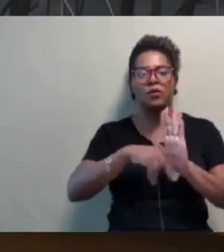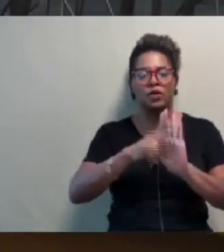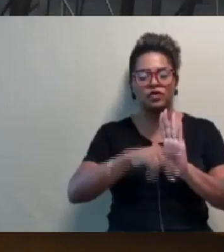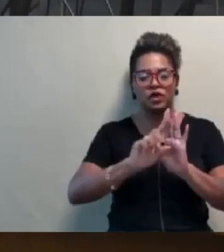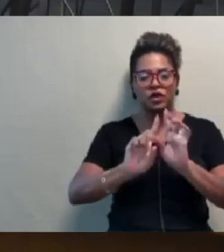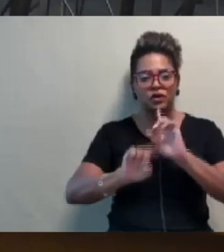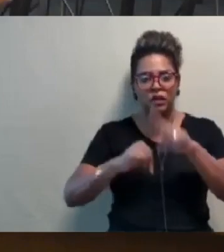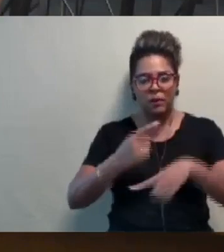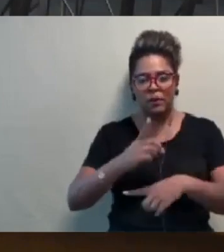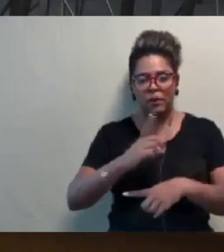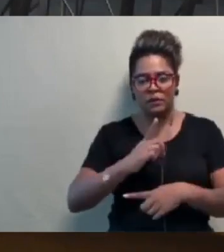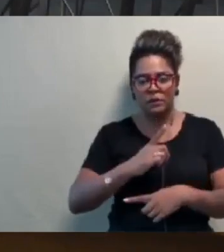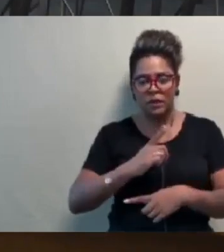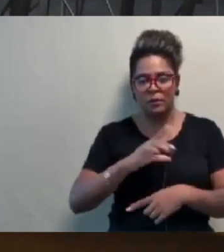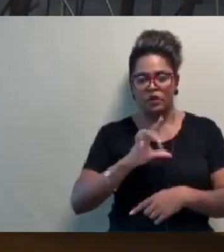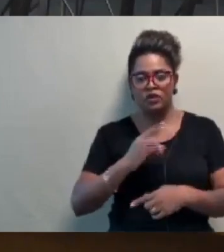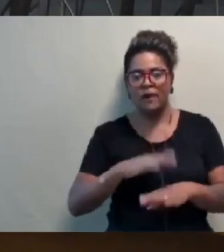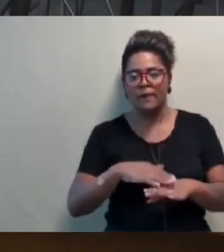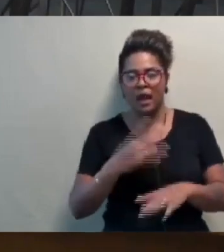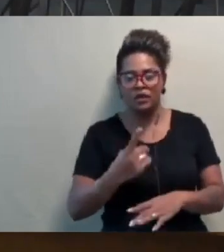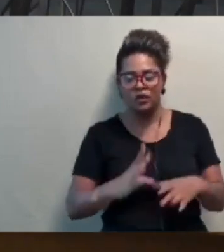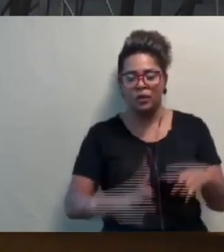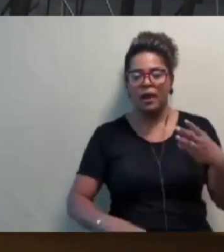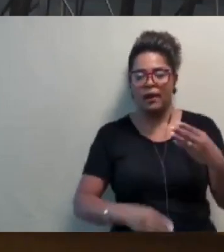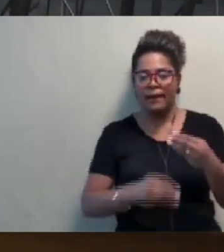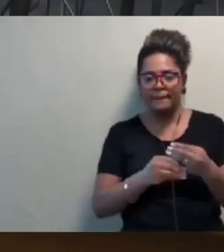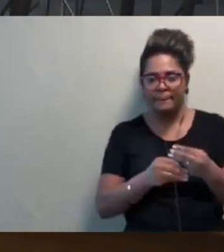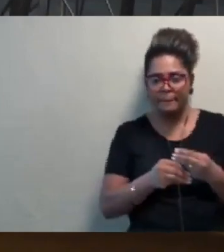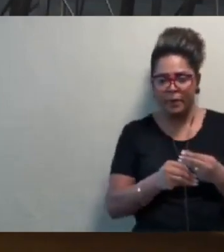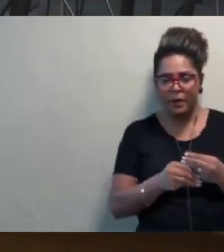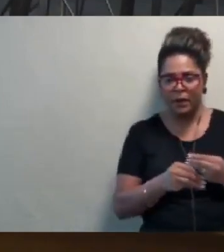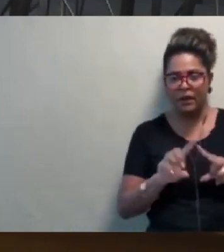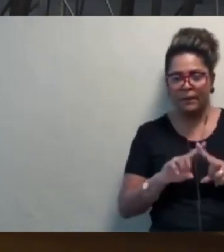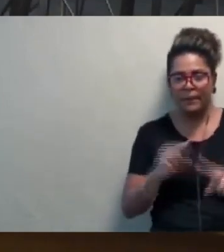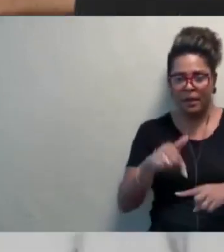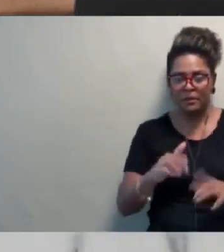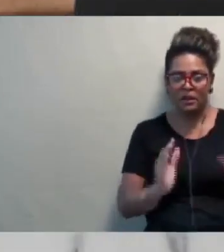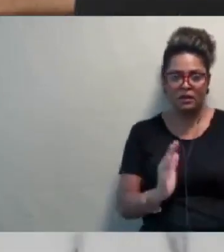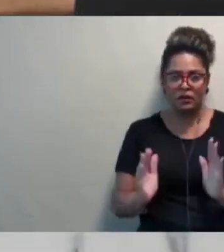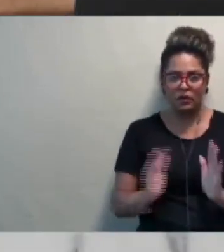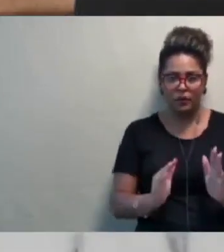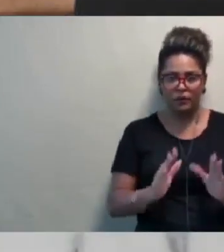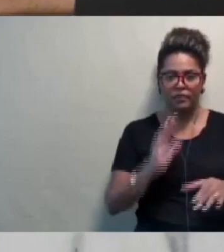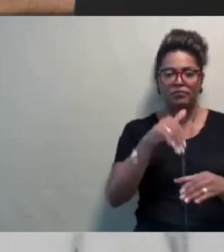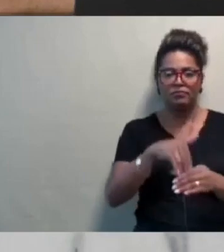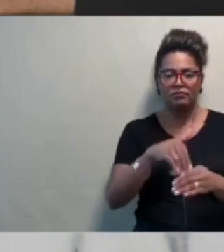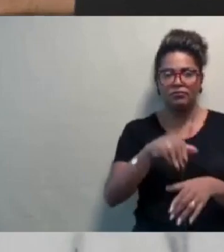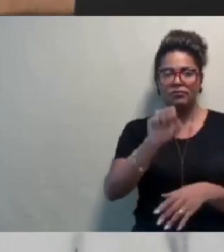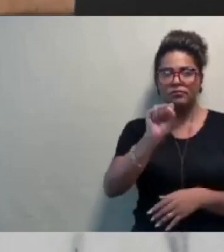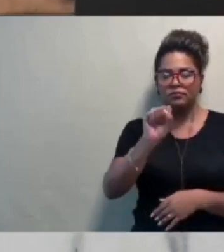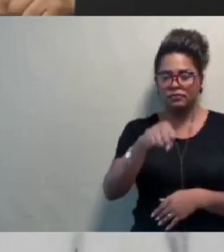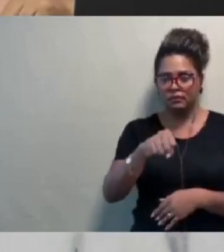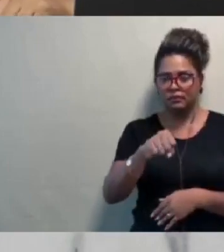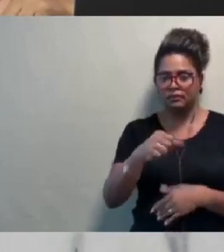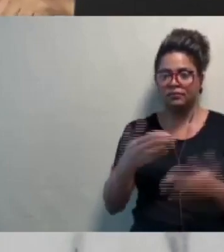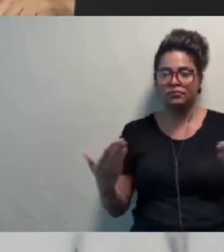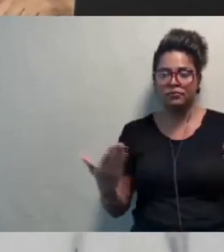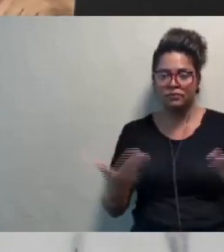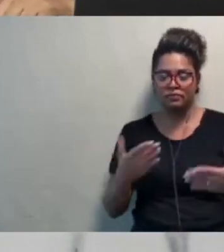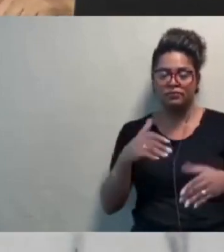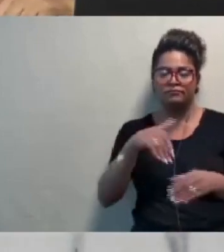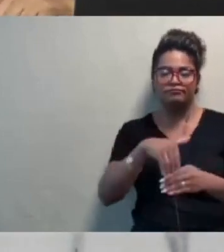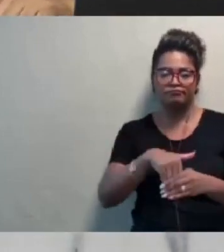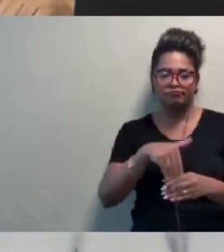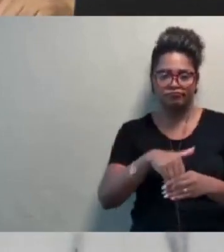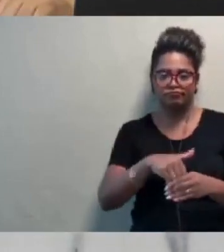temos apenas uma emenda aditiva, mas nesse momento nós vamos encaminhar o voto sim. Em votação. Senhoras